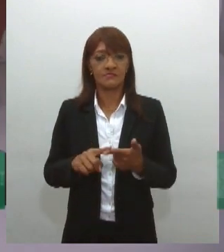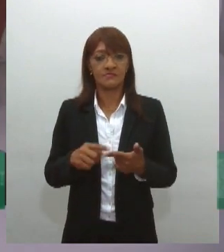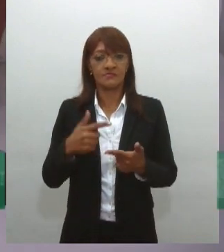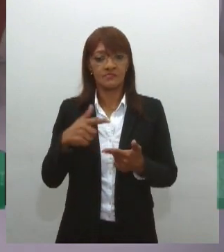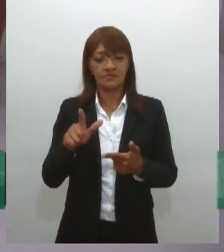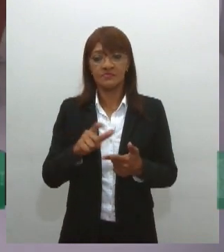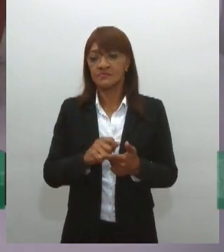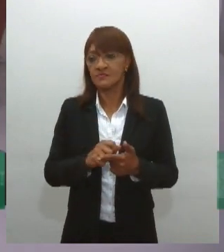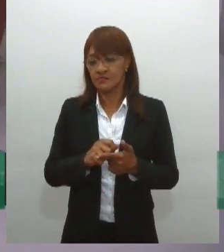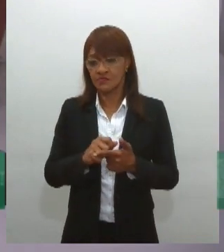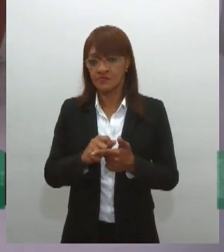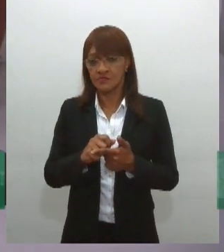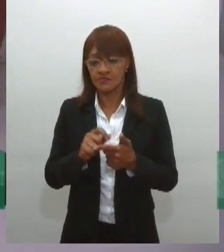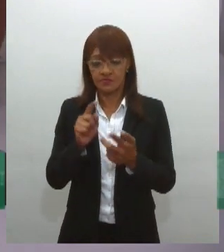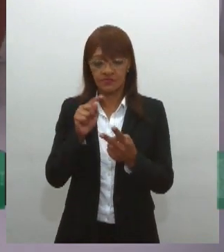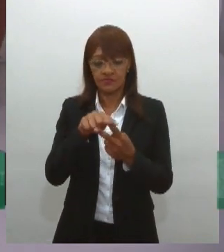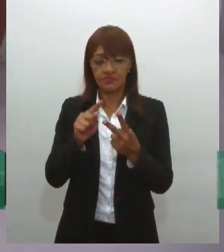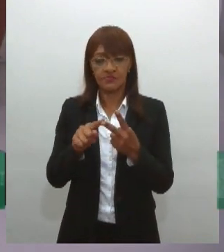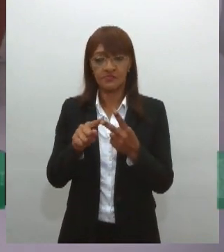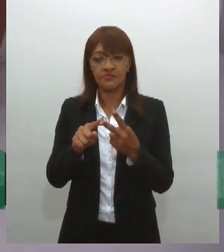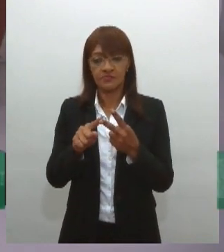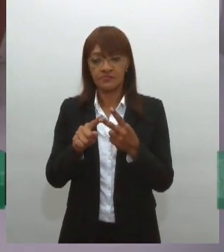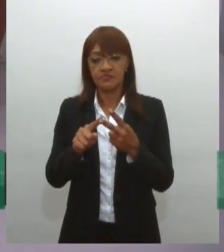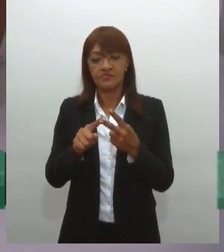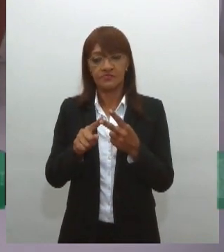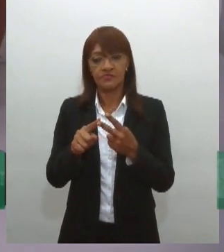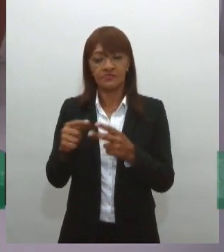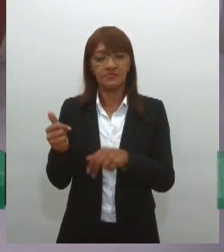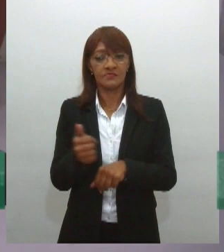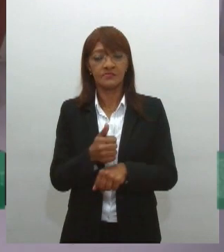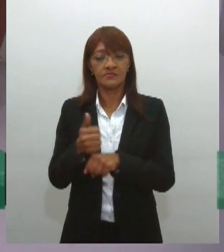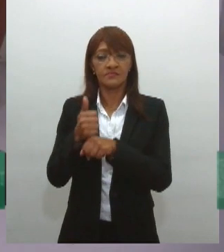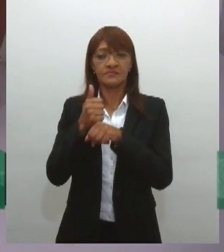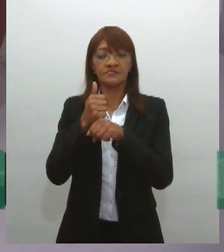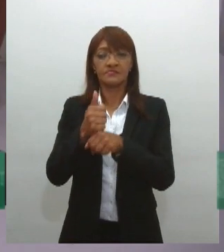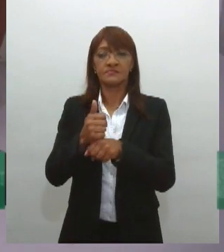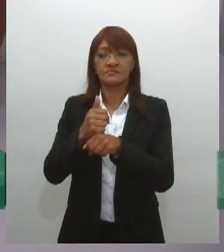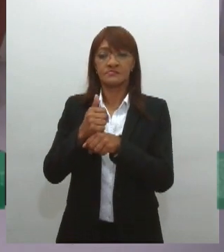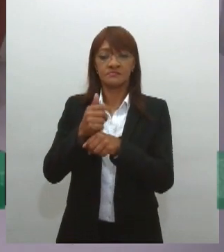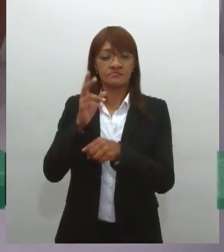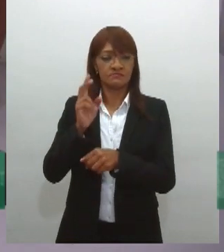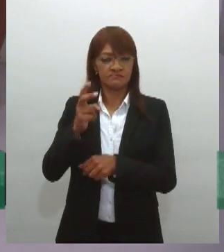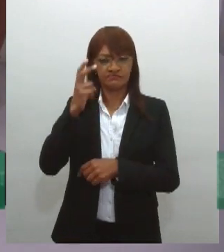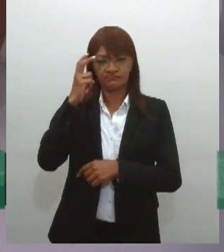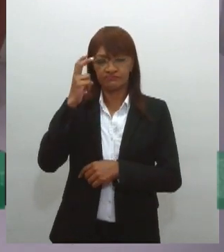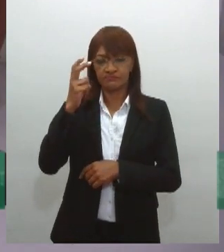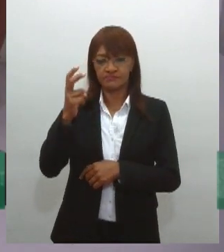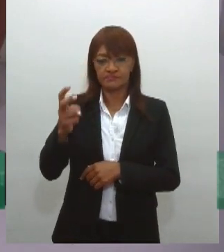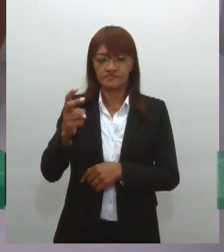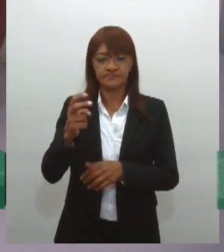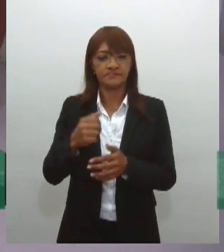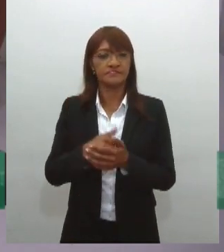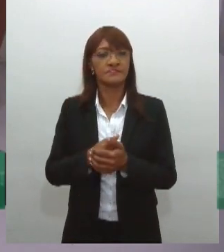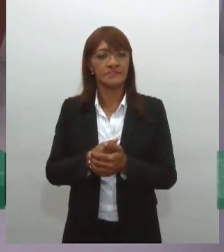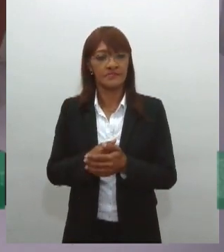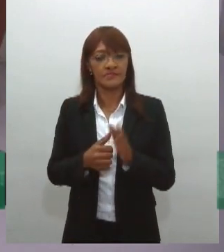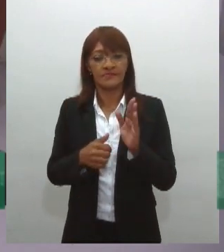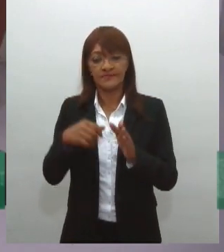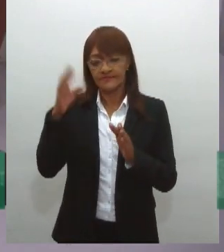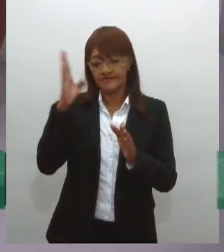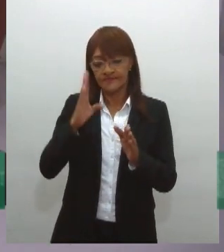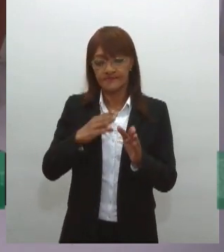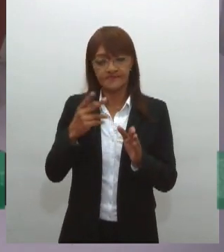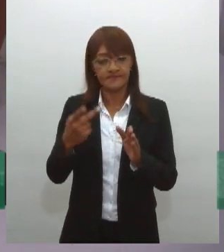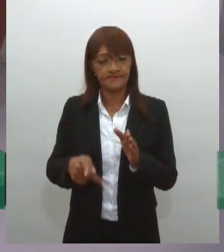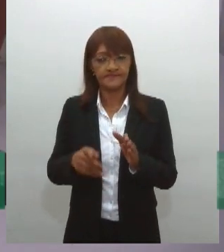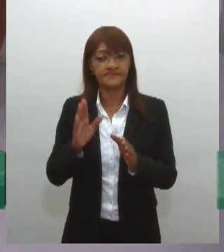Gustavo são dois artistas, né, intelectuais, foram, né, brasileiros vitimados aí